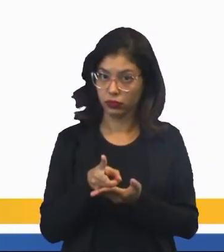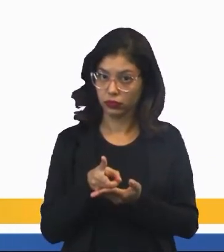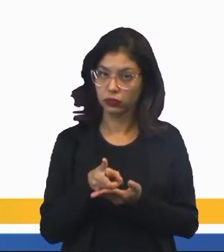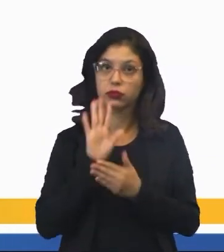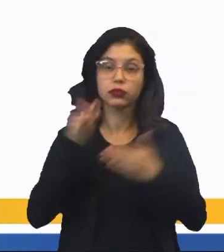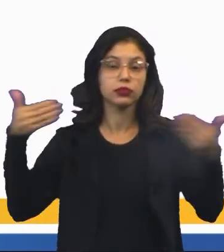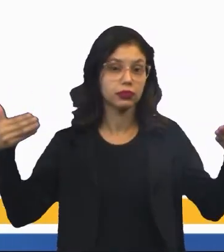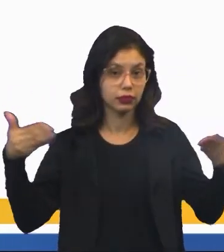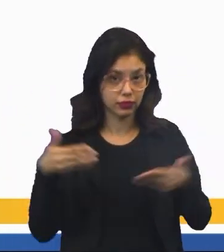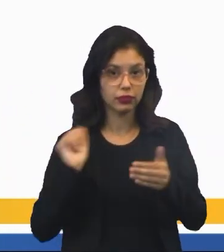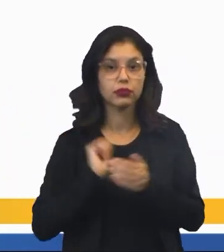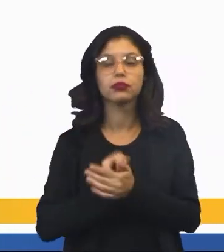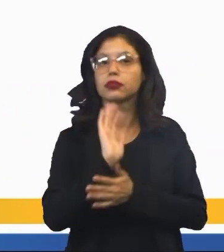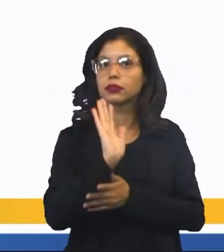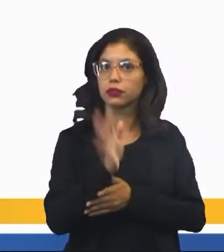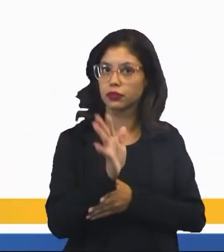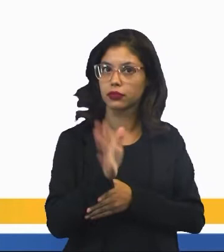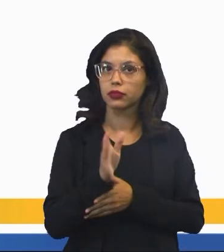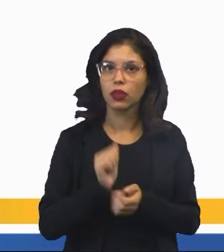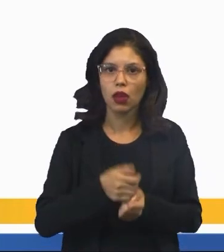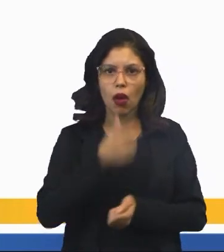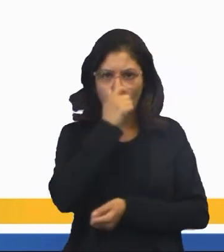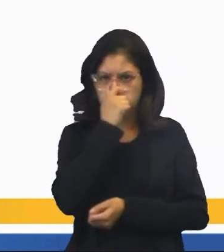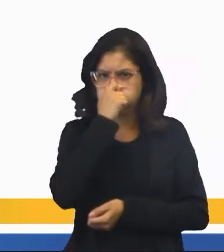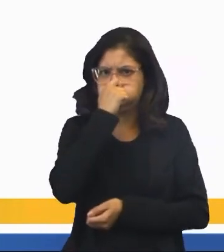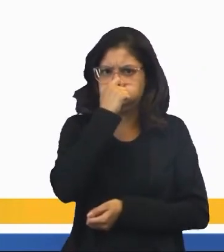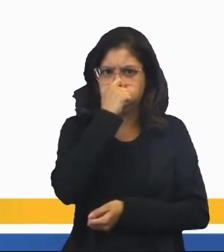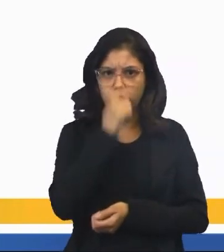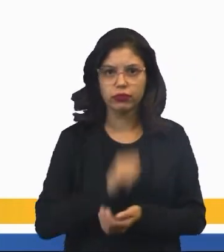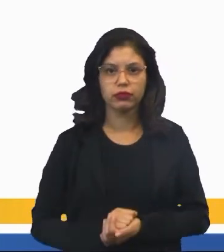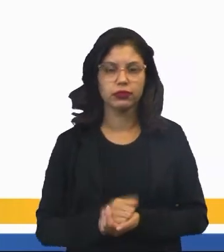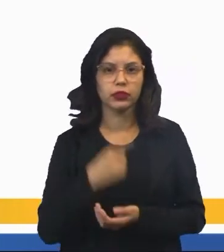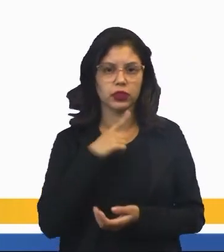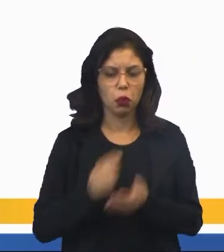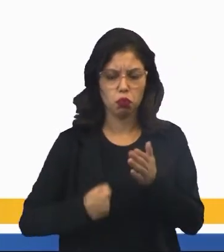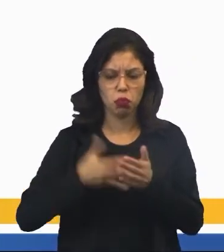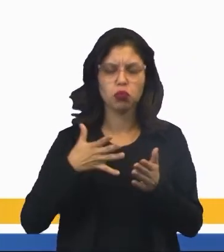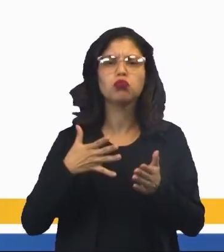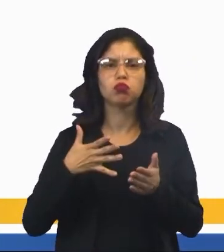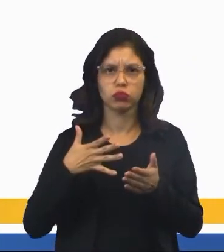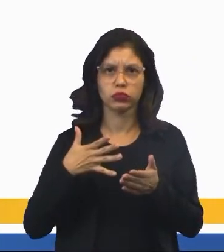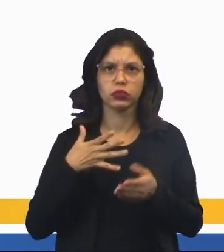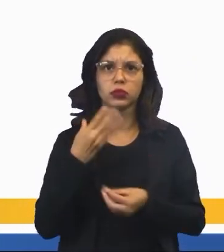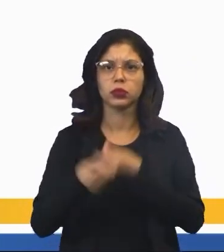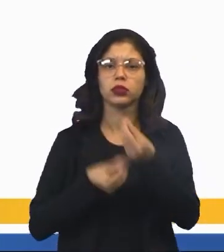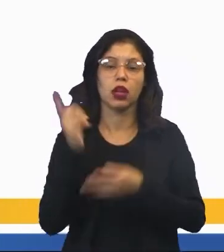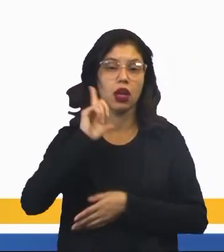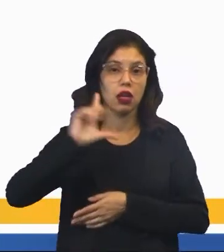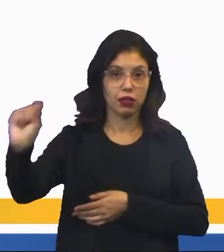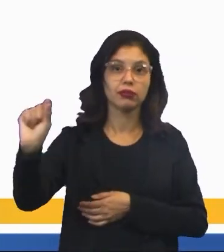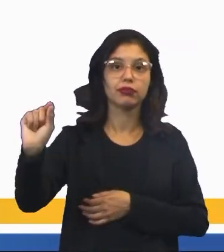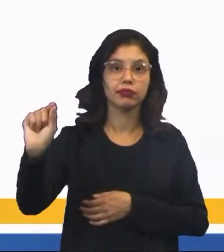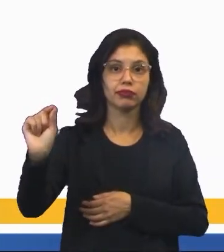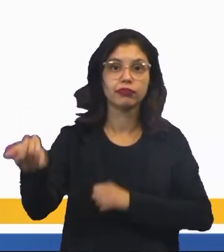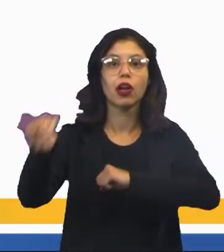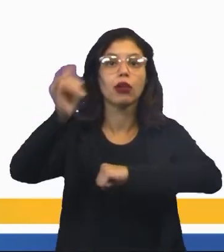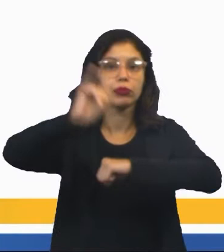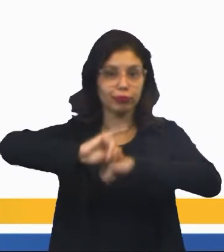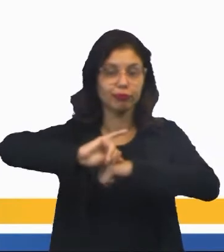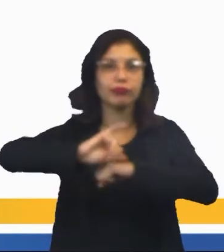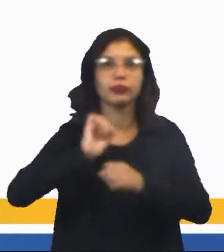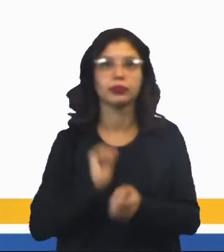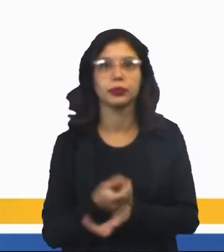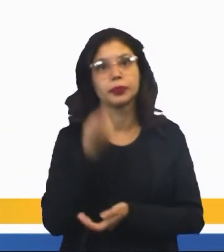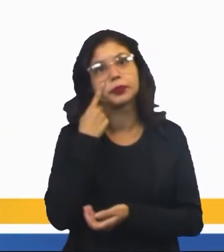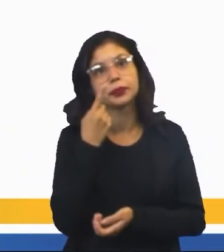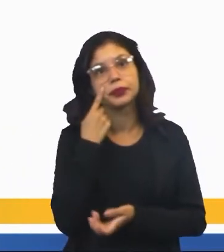e agora ele já está lotado. É a mesma aviação do futuro com destino à capital. E olhem só,